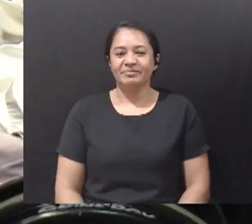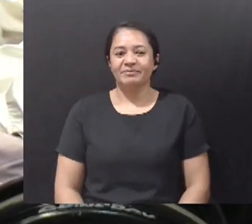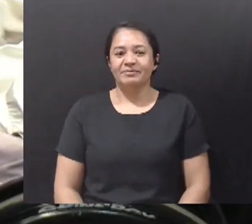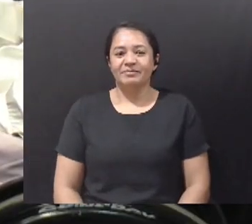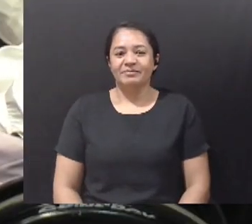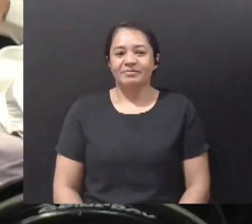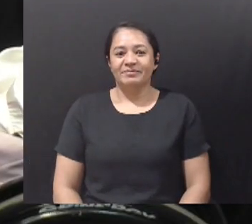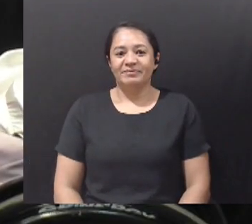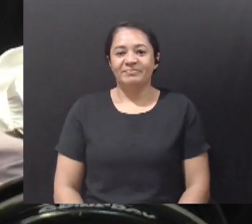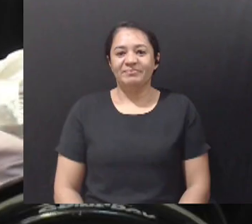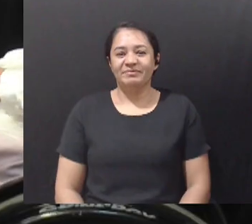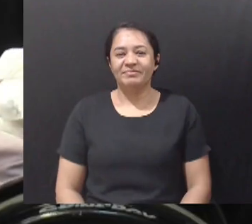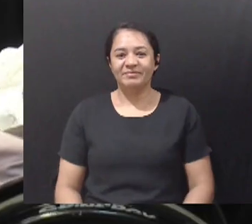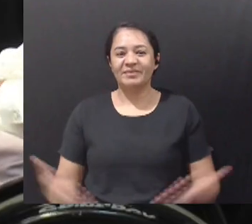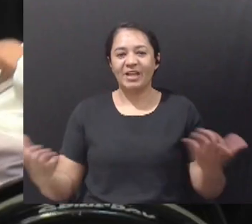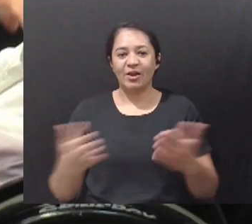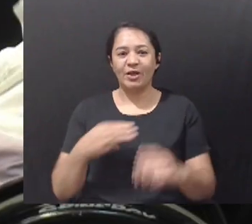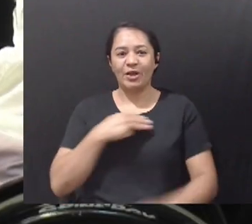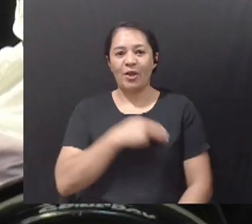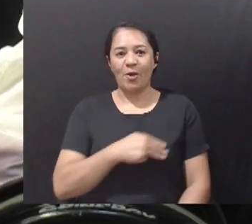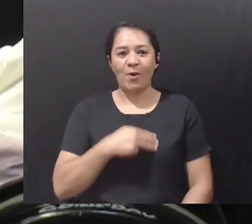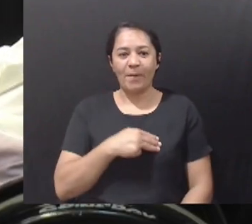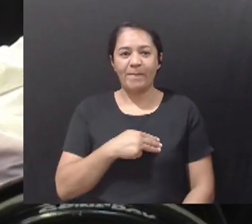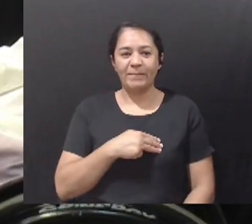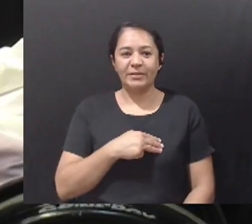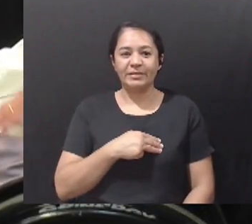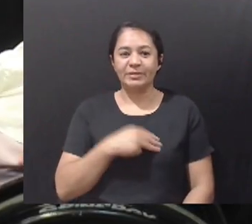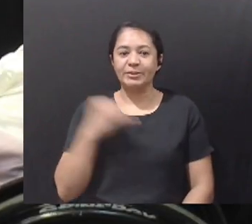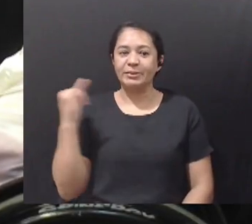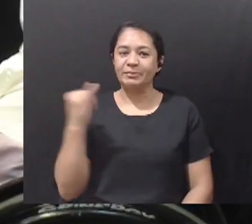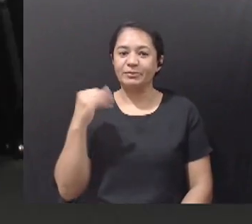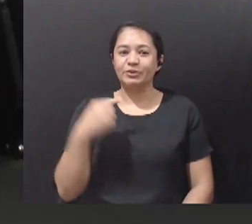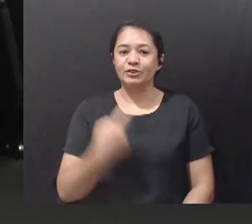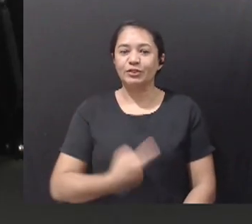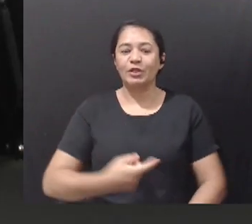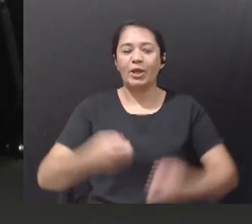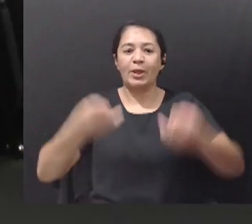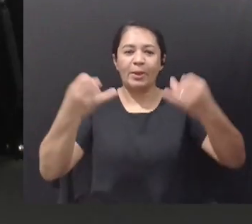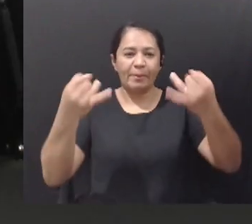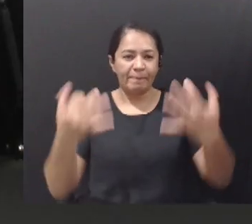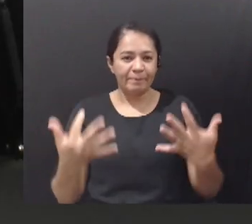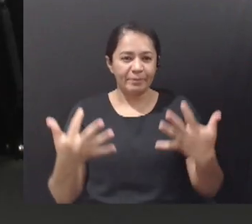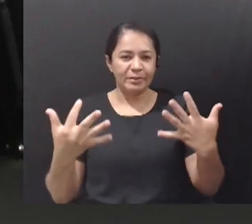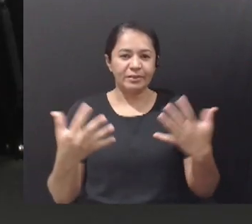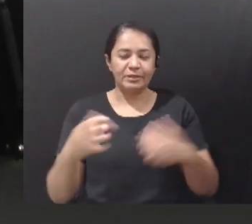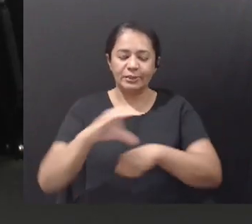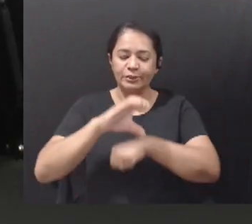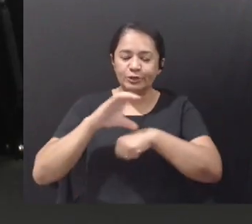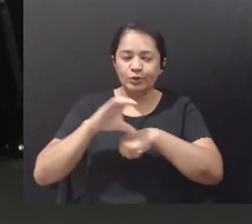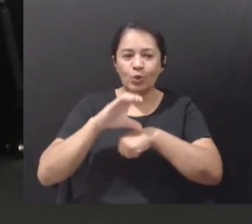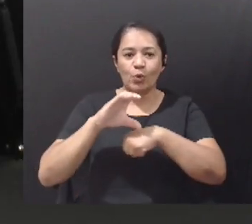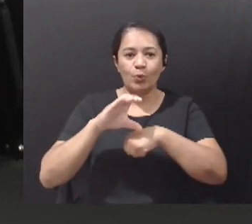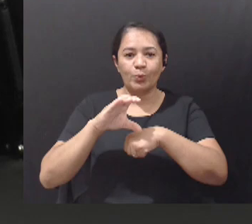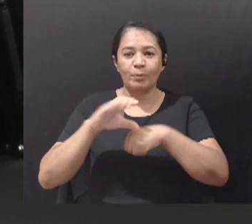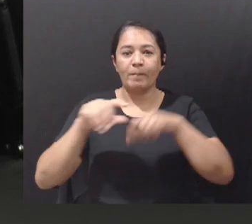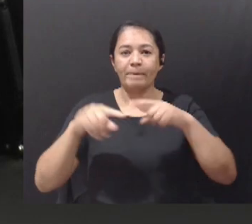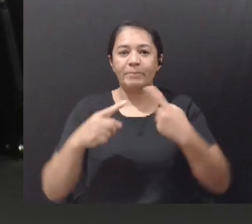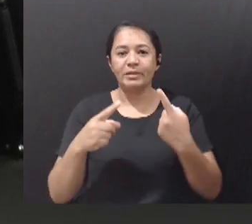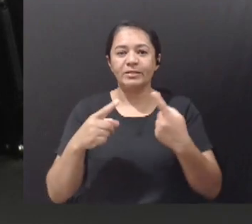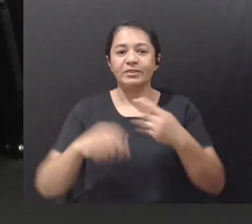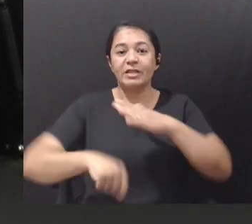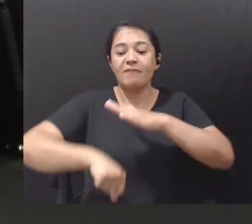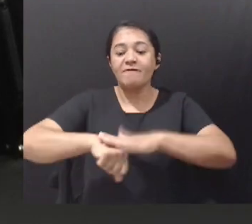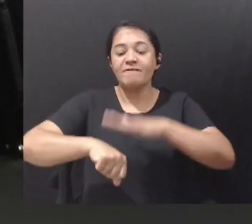uma missão super importante, a gente está falando aí, eu abri falando de Constituição, mas fazer a Constituição do